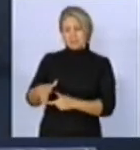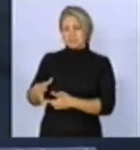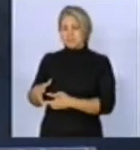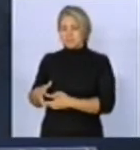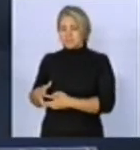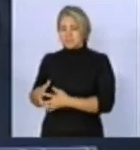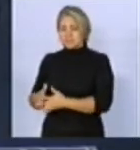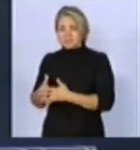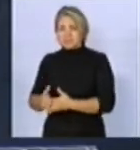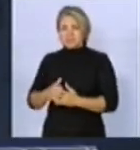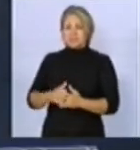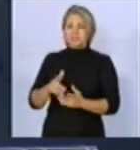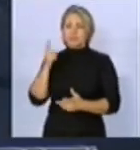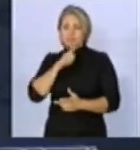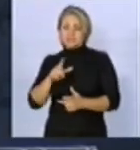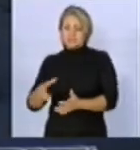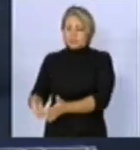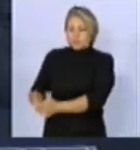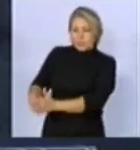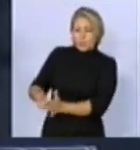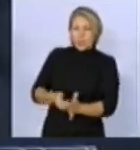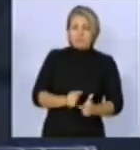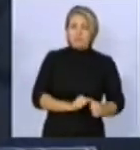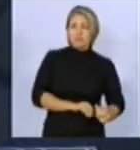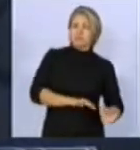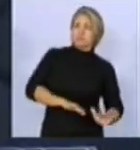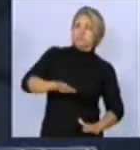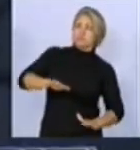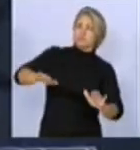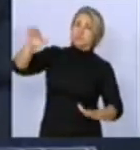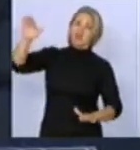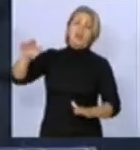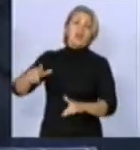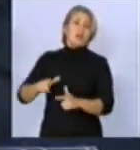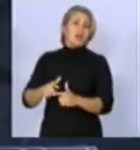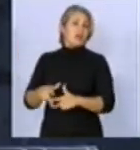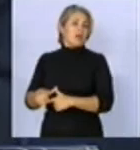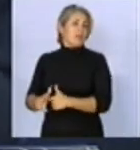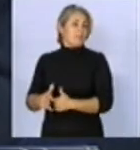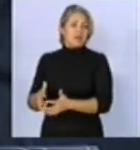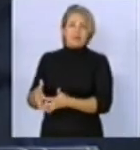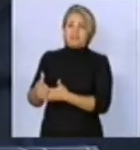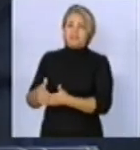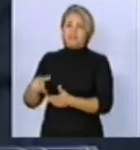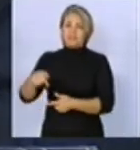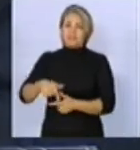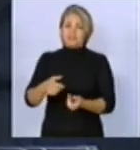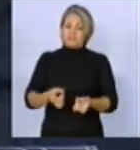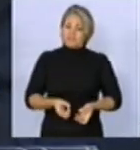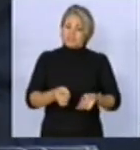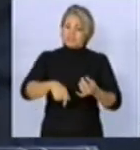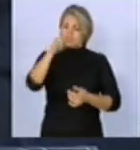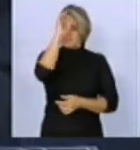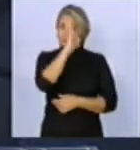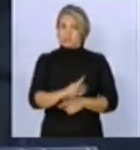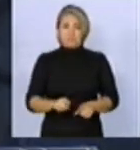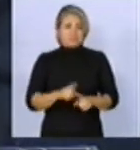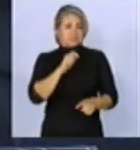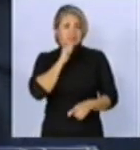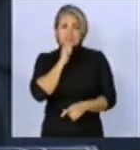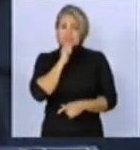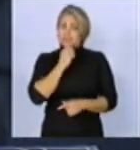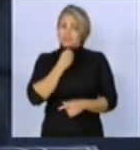declive mesmo as máquinas mais modernas com cabeçote que não são essas máquinas que vendem aqui mas não respondem que viabiliza